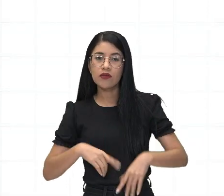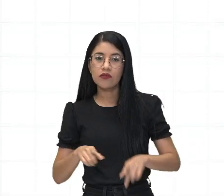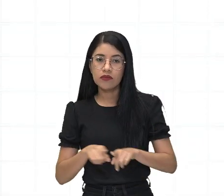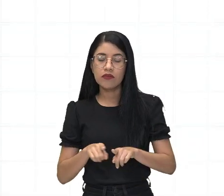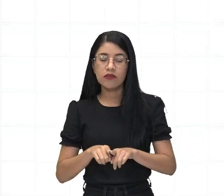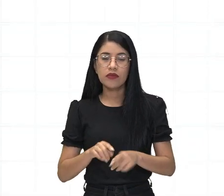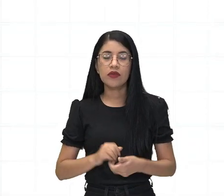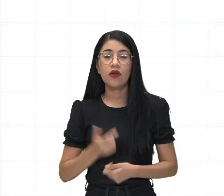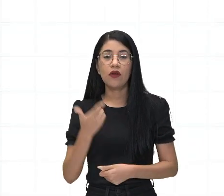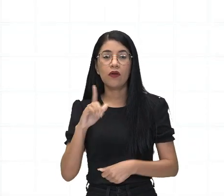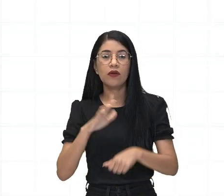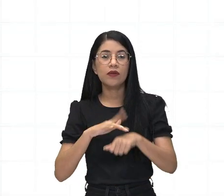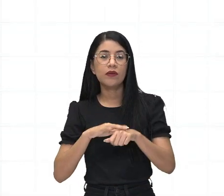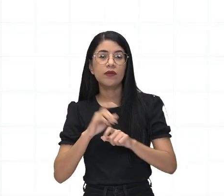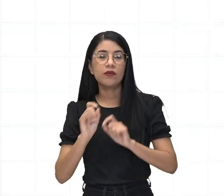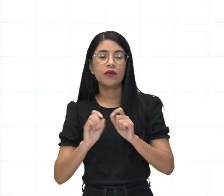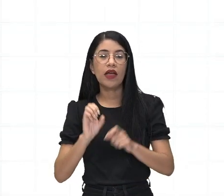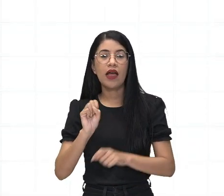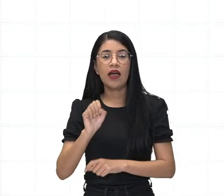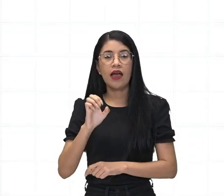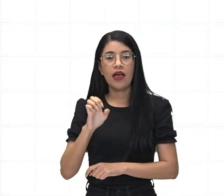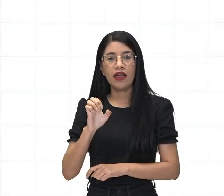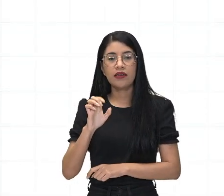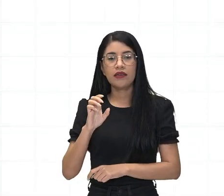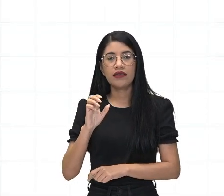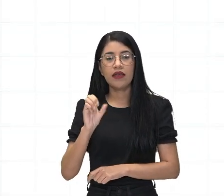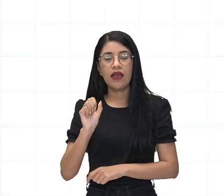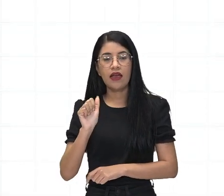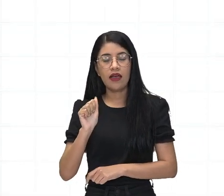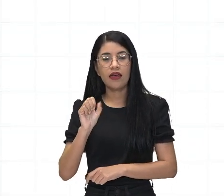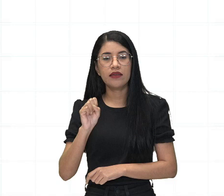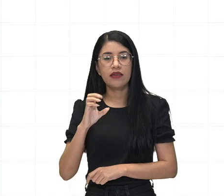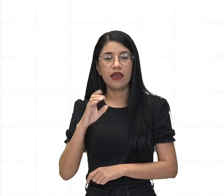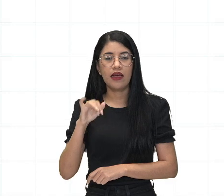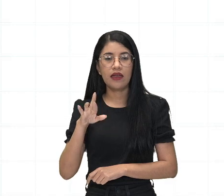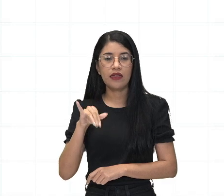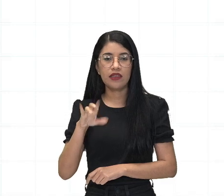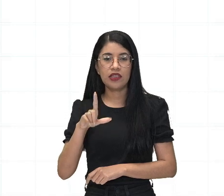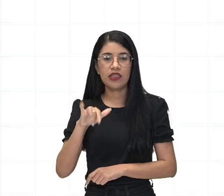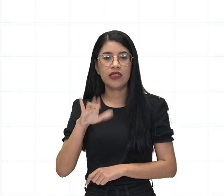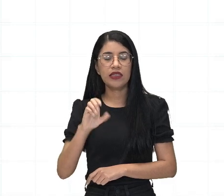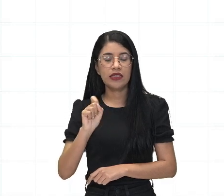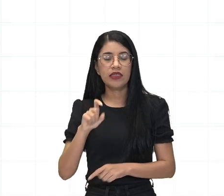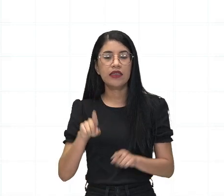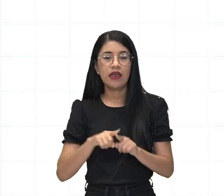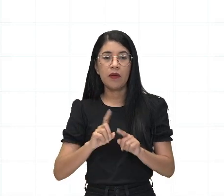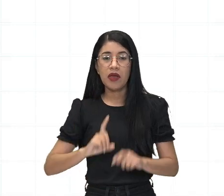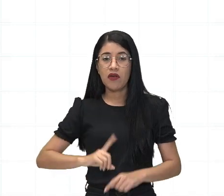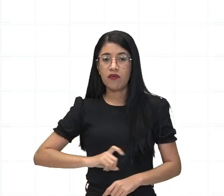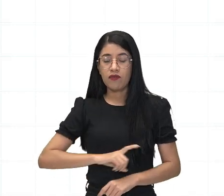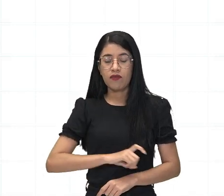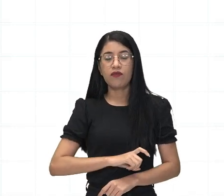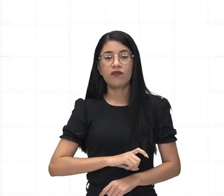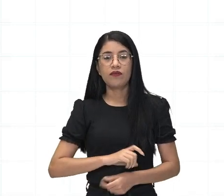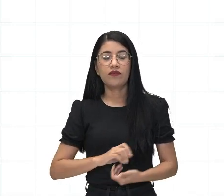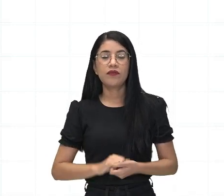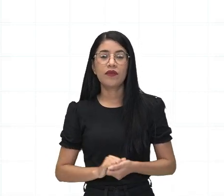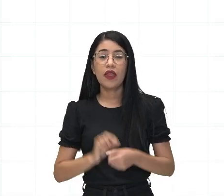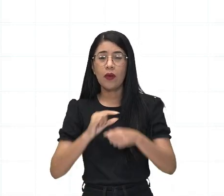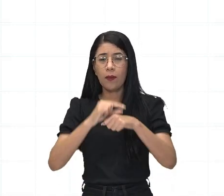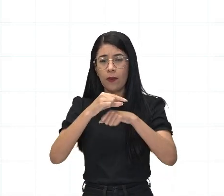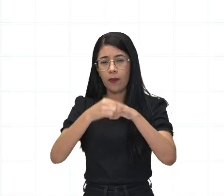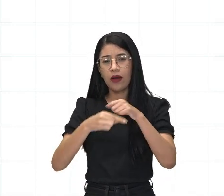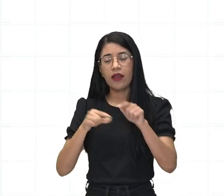outra doença, que é a ascaridíase. Já é um verme. É um micro-organismo, ele